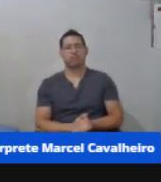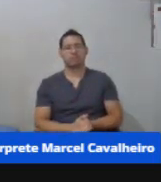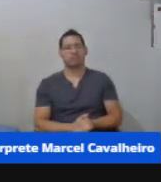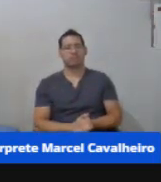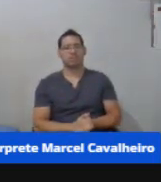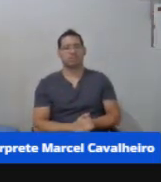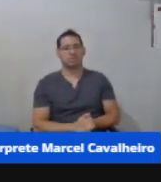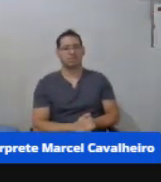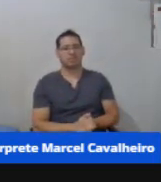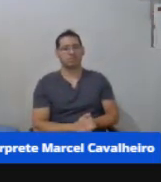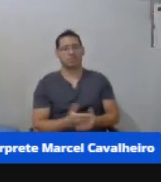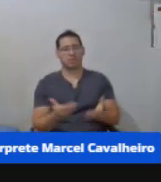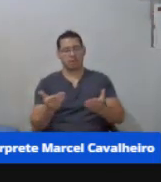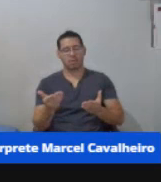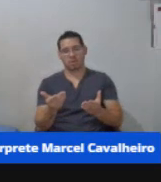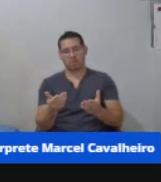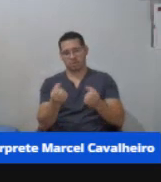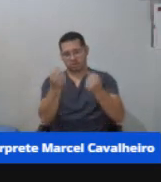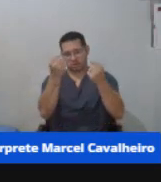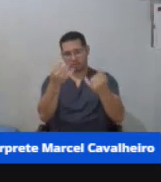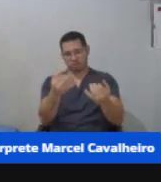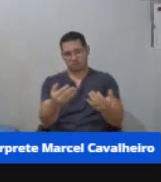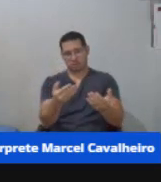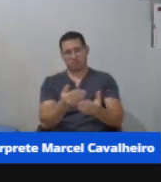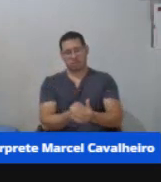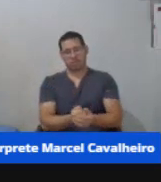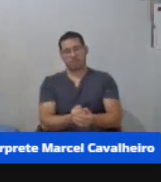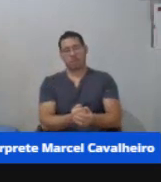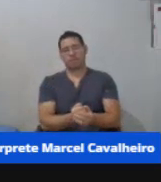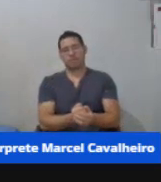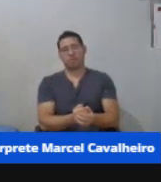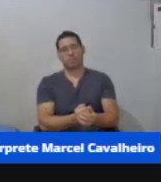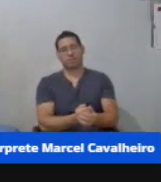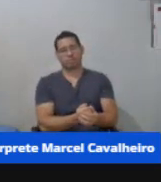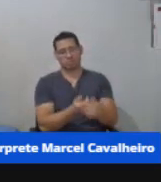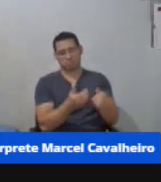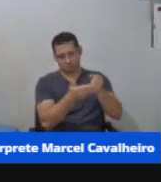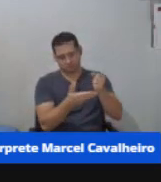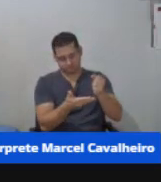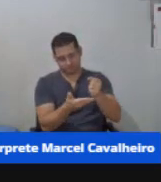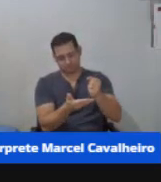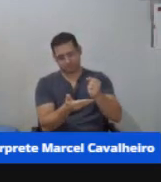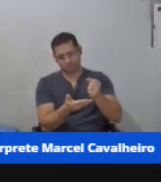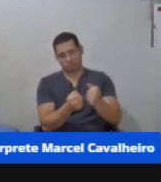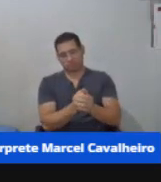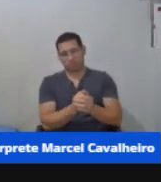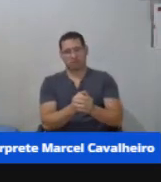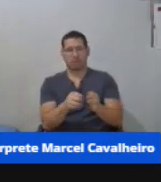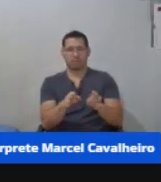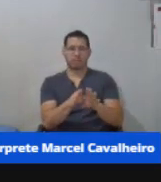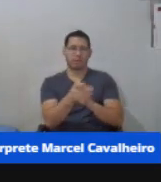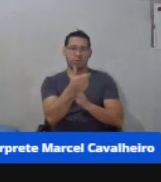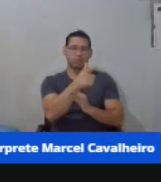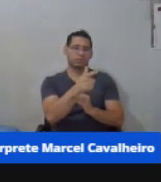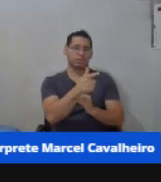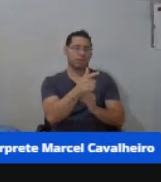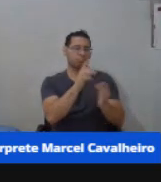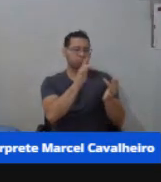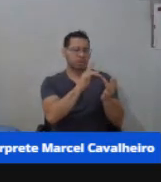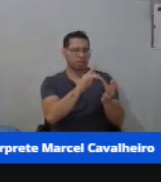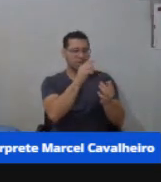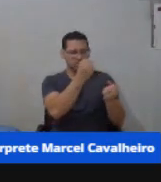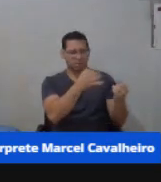E aí, comentando, né, sobre essa questão do pré-requisito e algumas que constam como não há, o que nós